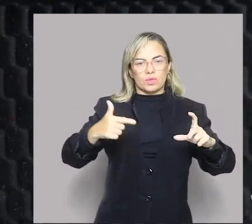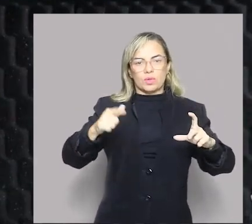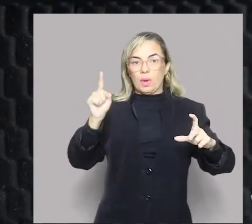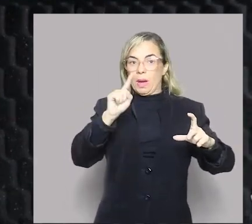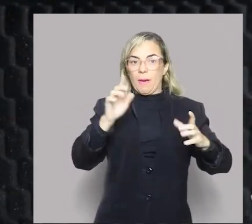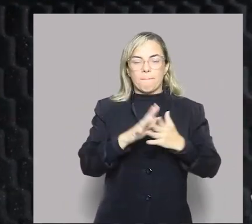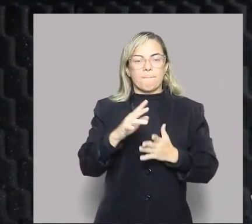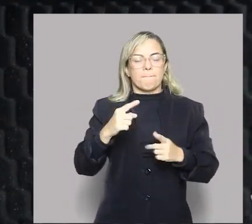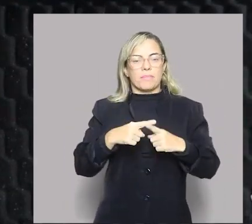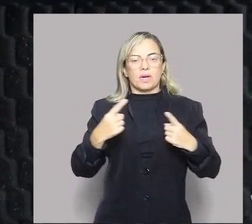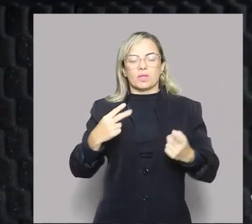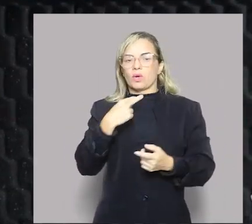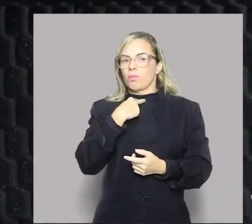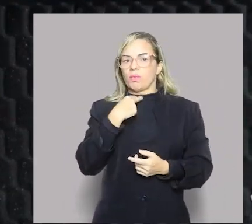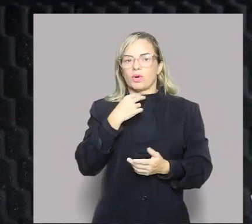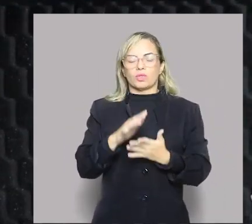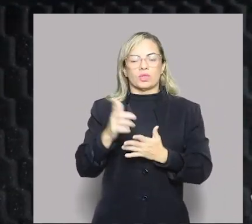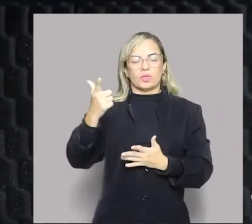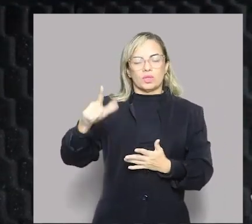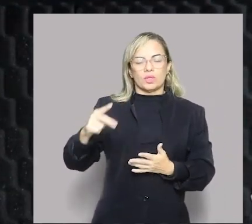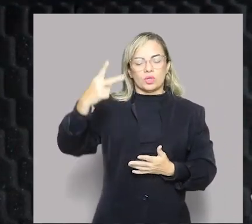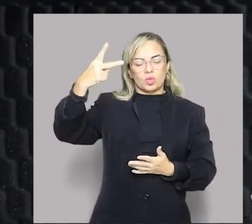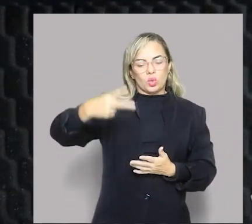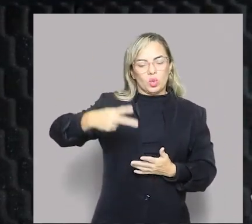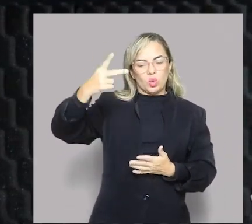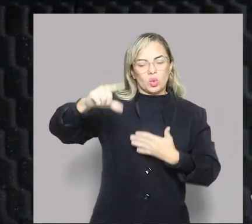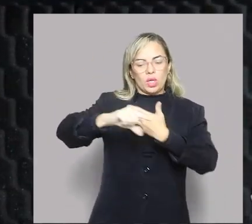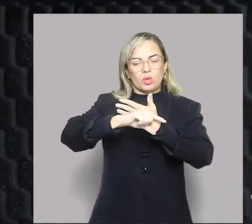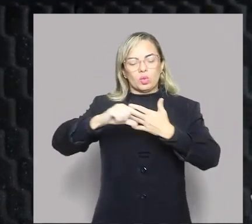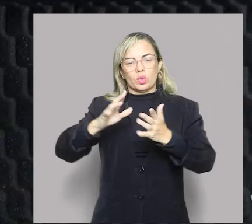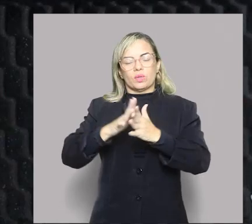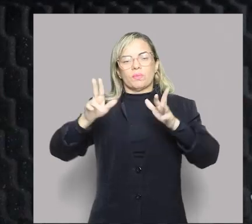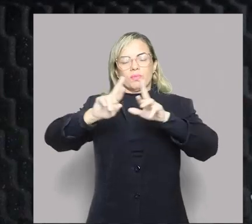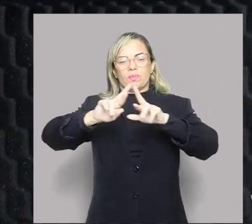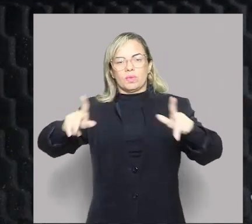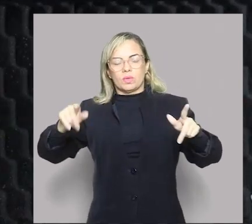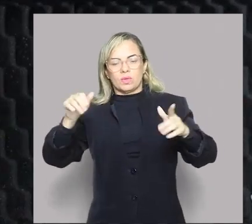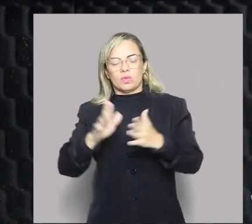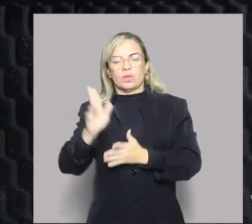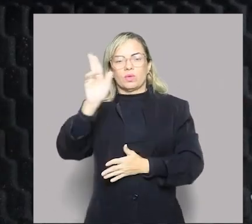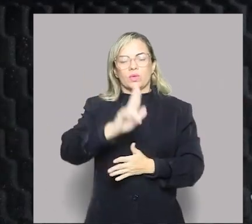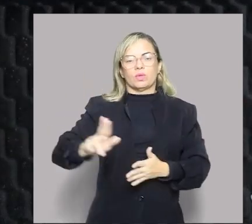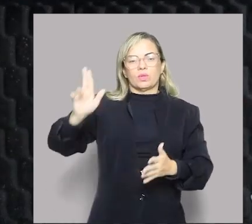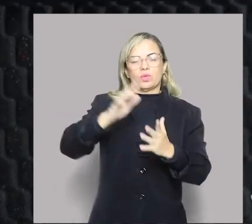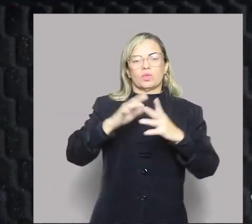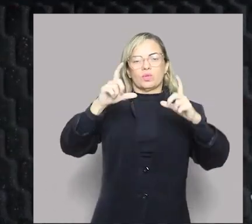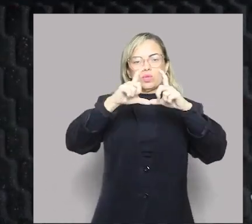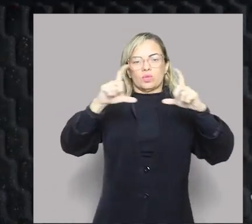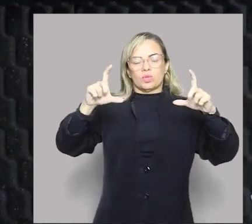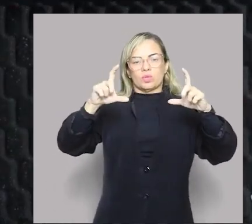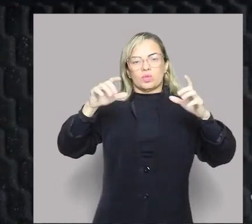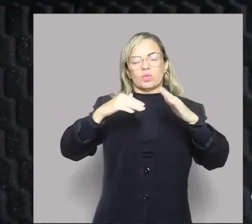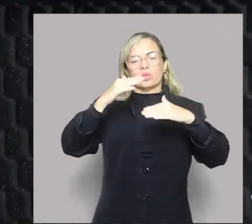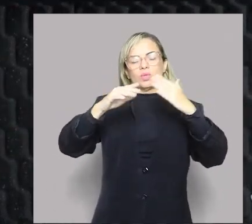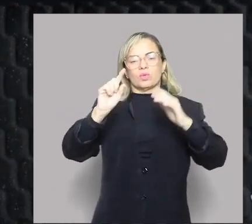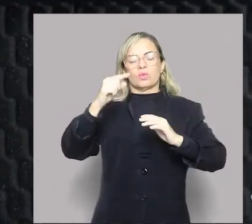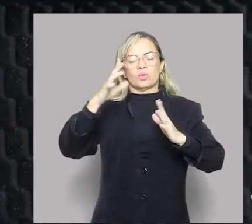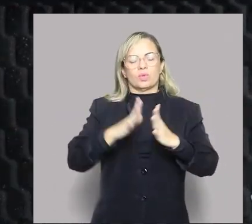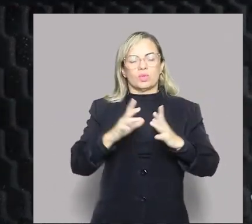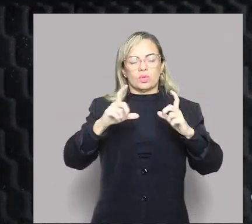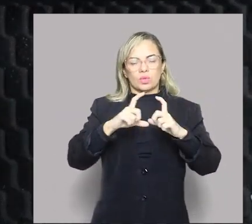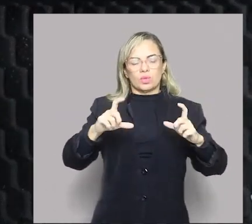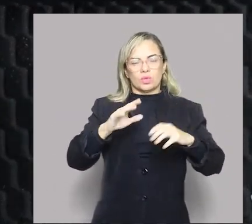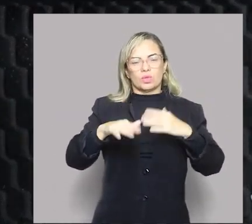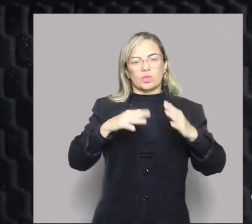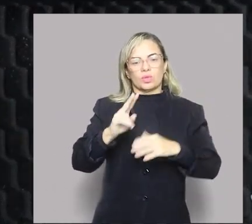você precisa ter duas ideias de dois autores completamente diferentes para colocar no D1 e no D2. Mas, Lísia, se o assunto